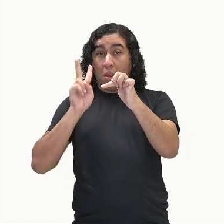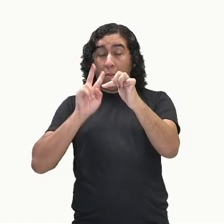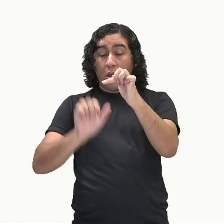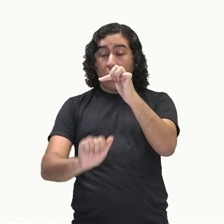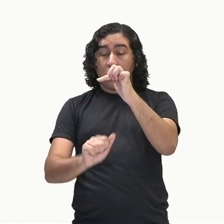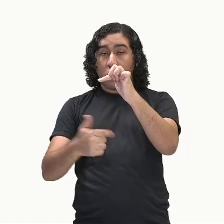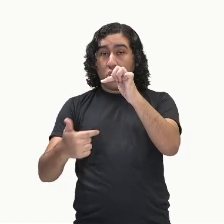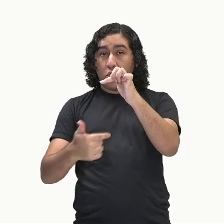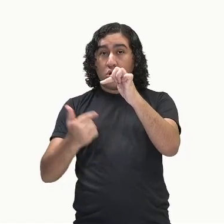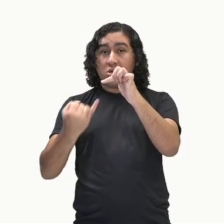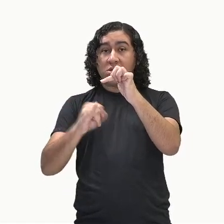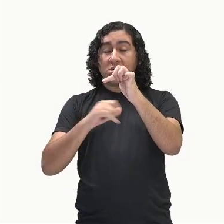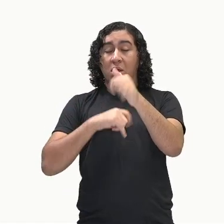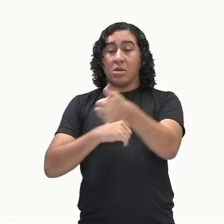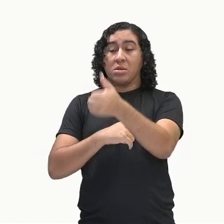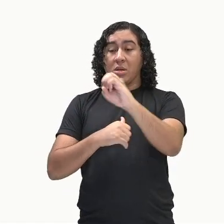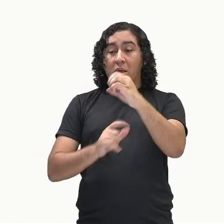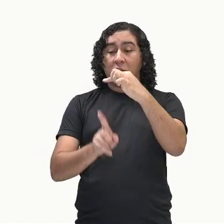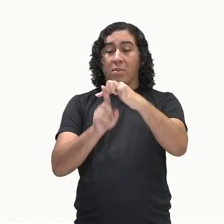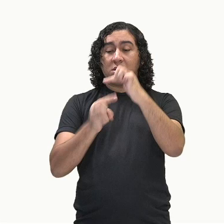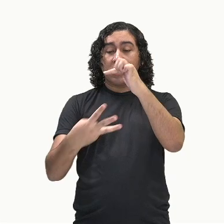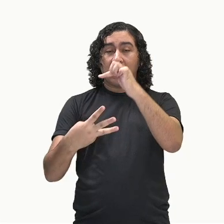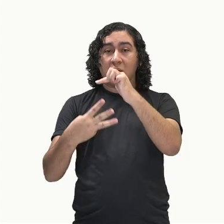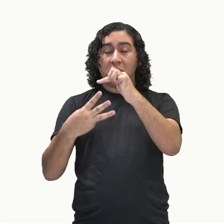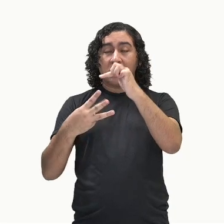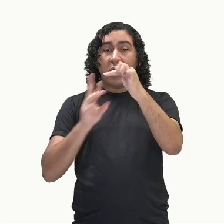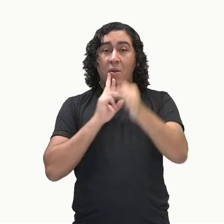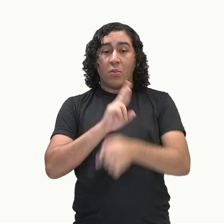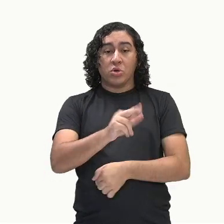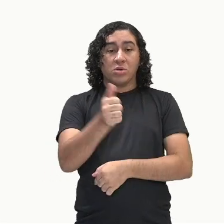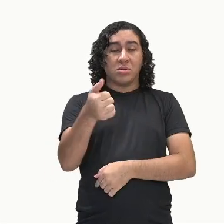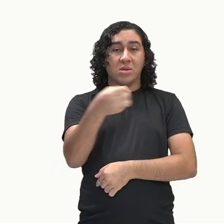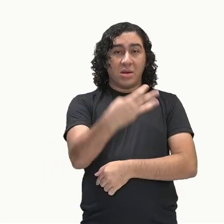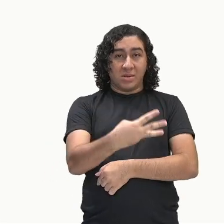Então, quando eu somar 10 mais 3, vai dar 13.